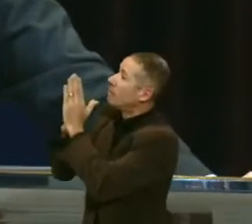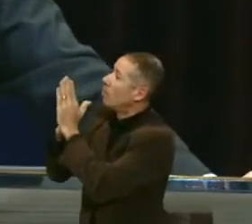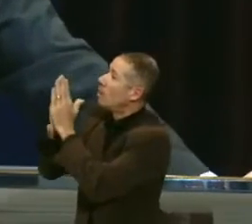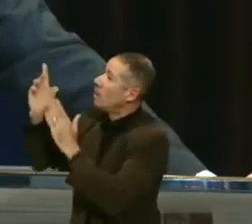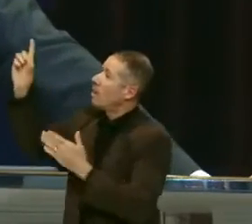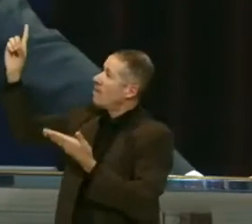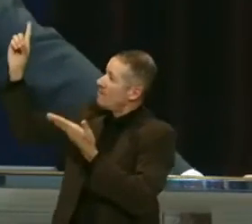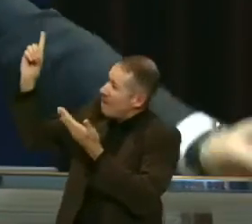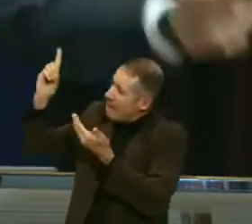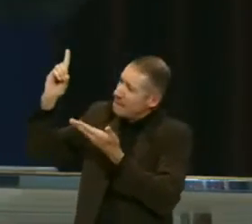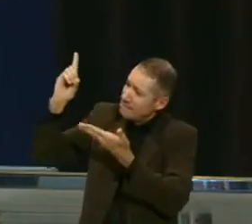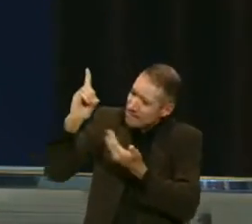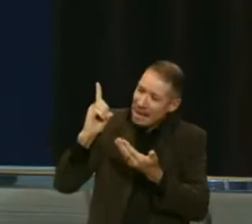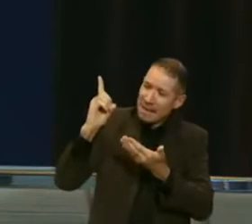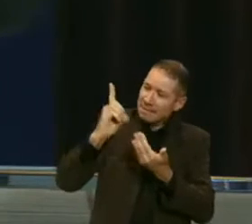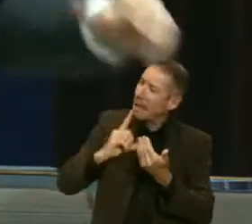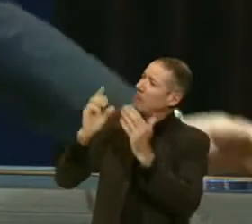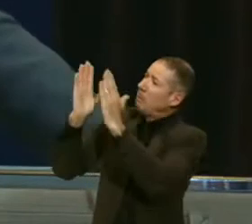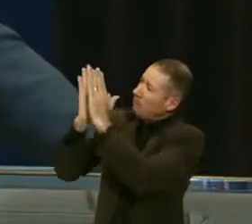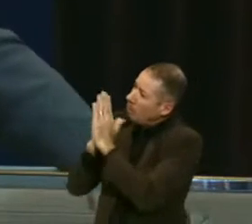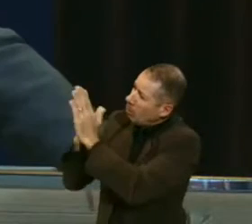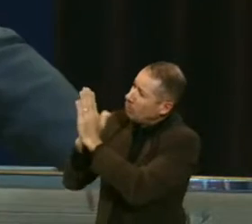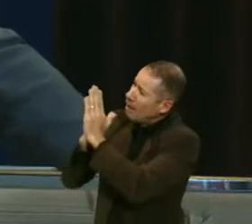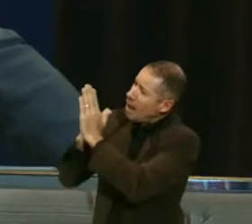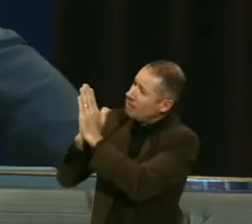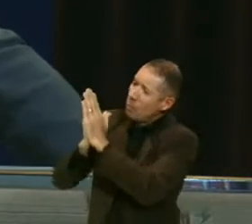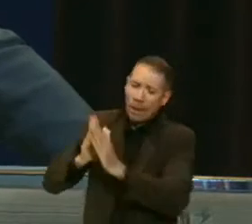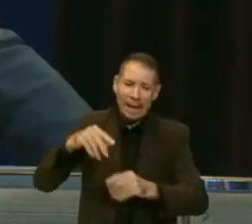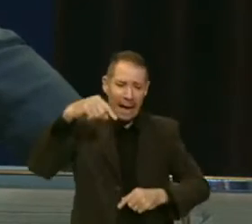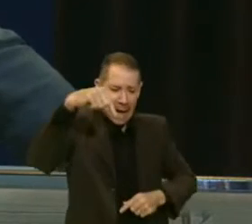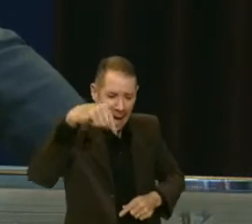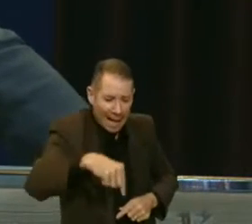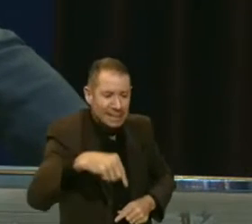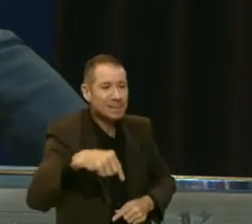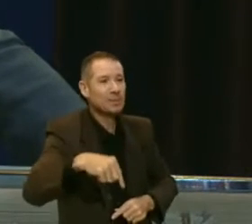visita. Por favor, nos visita neste lugar.